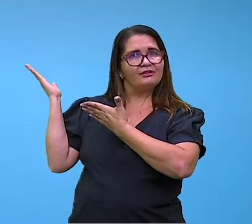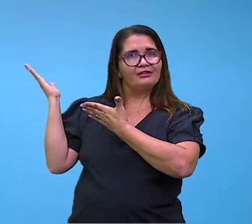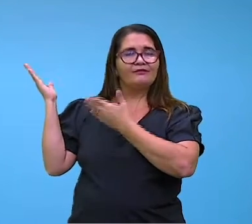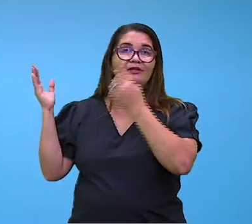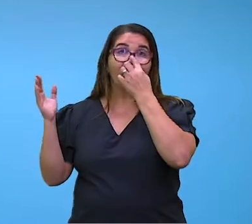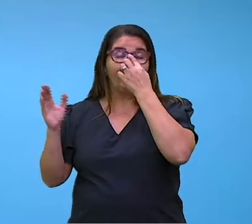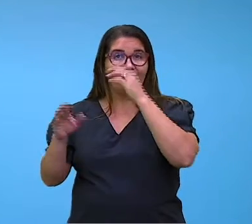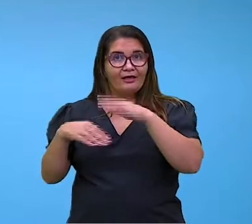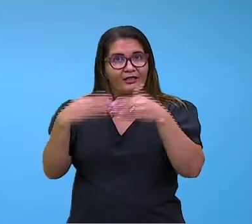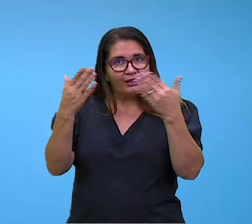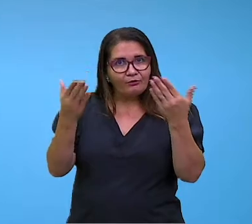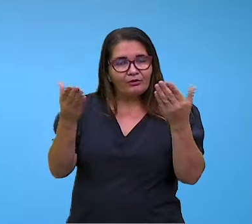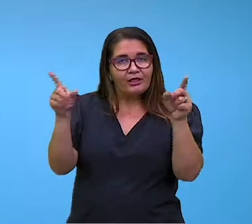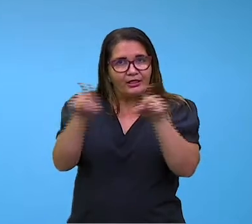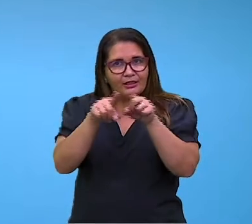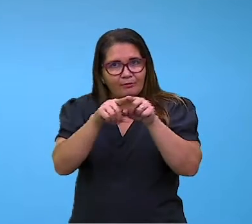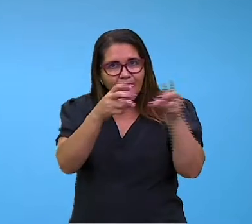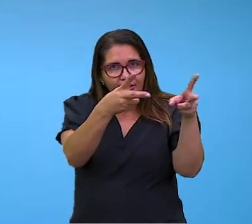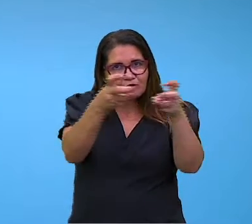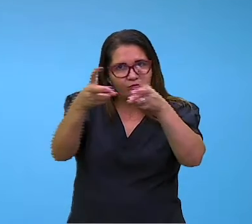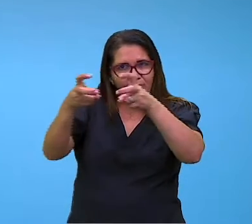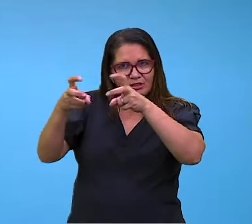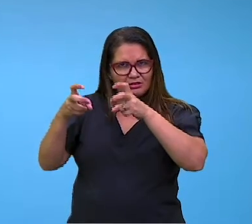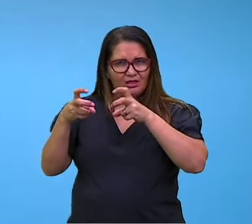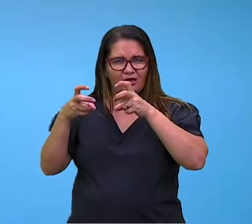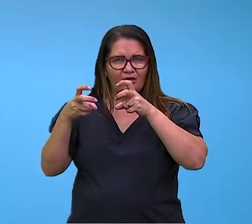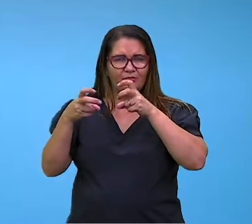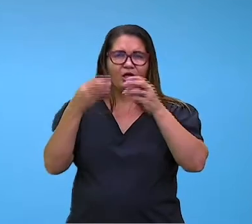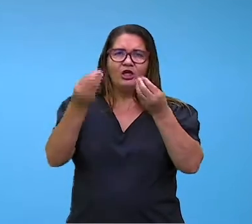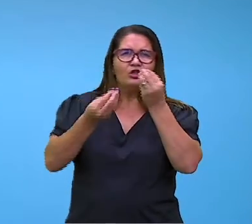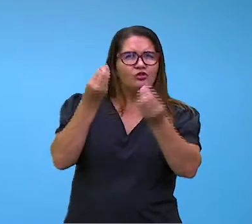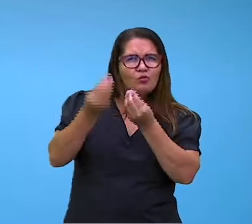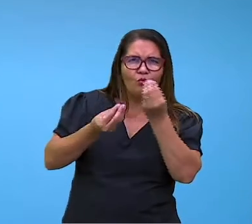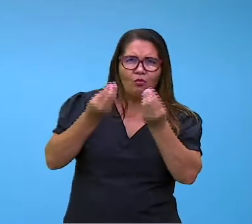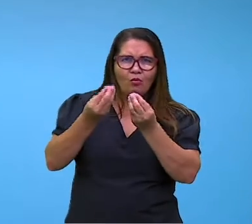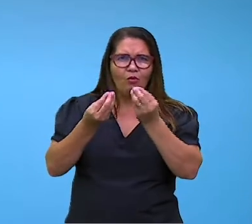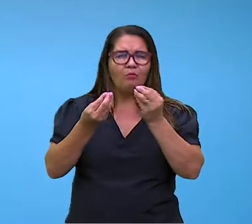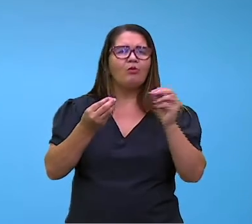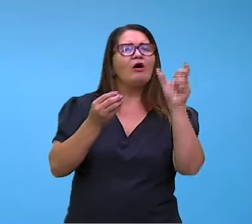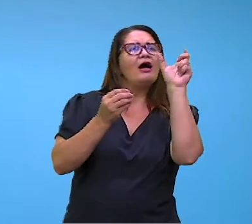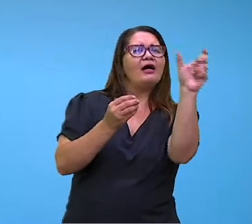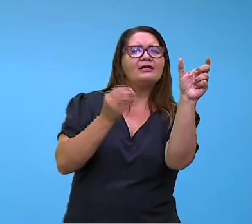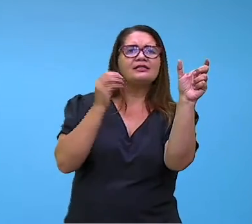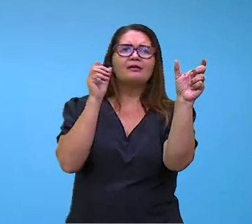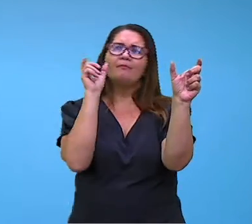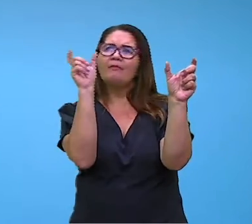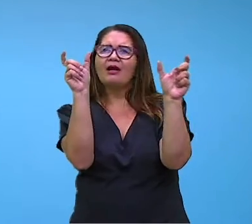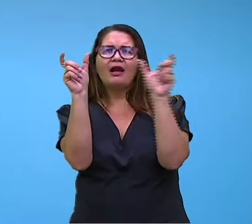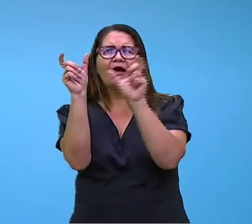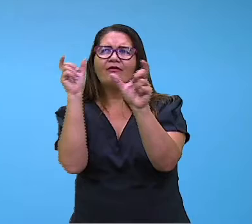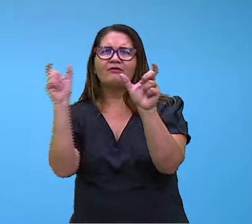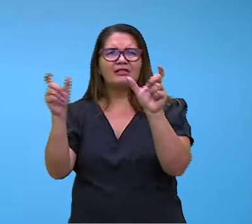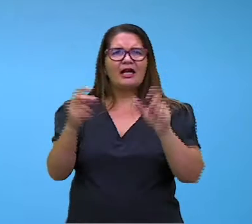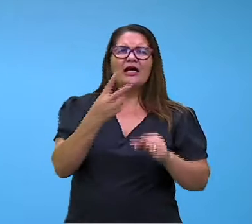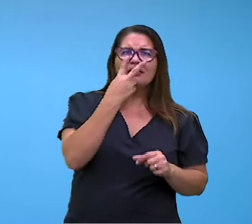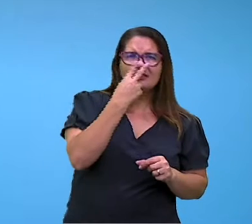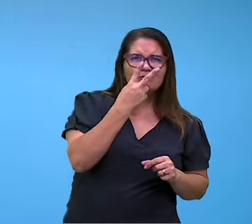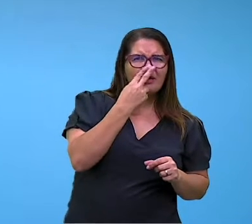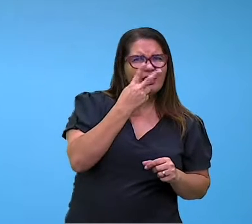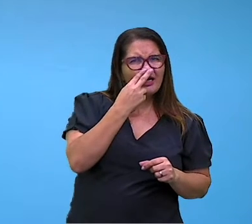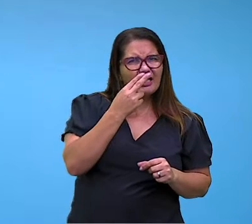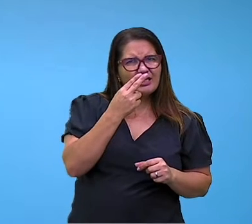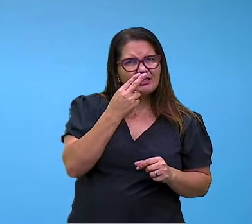nada, você percebe. Então, realize, você percebe se dá ou alguma conta de alguma